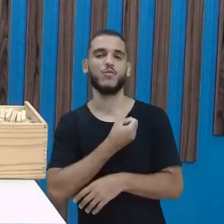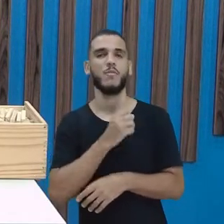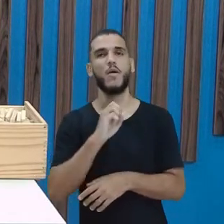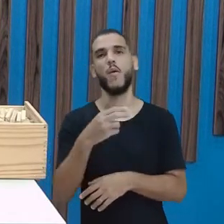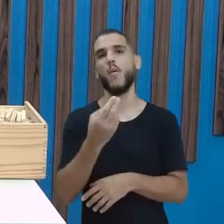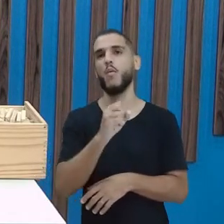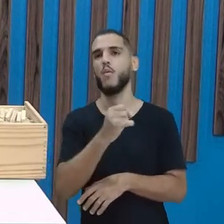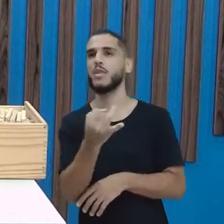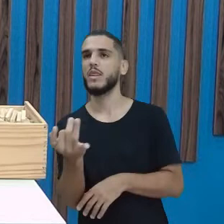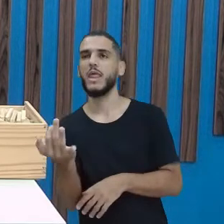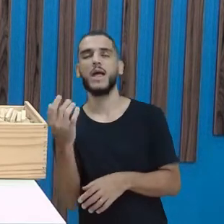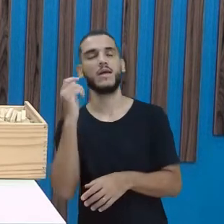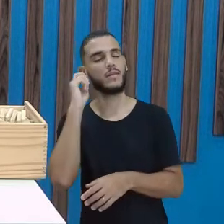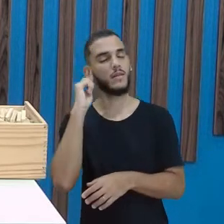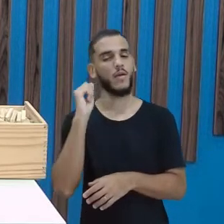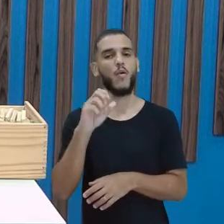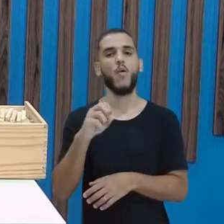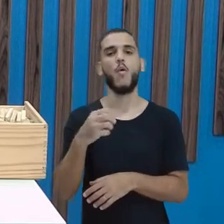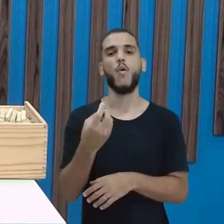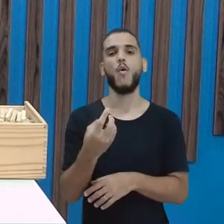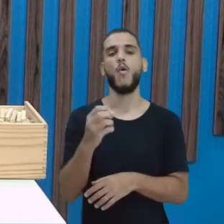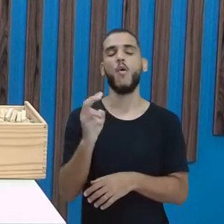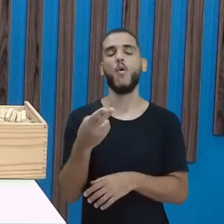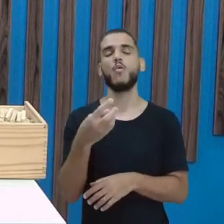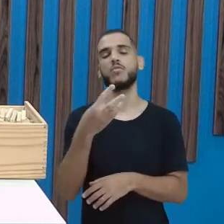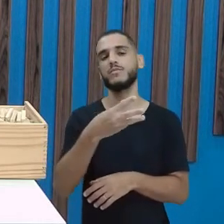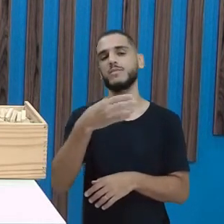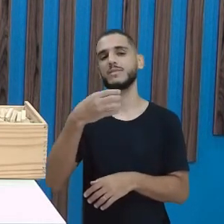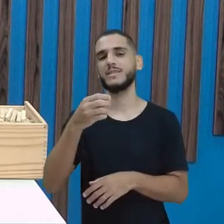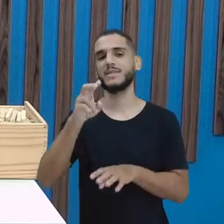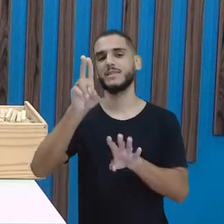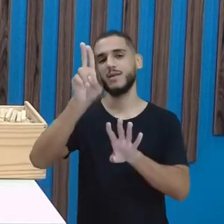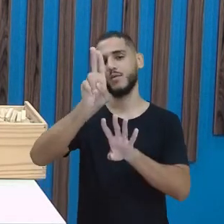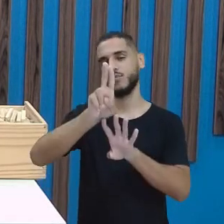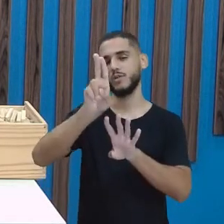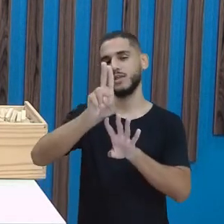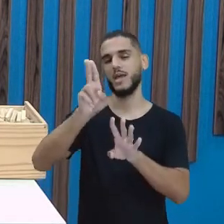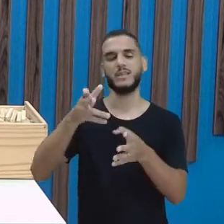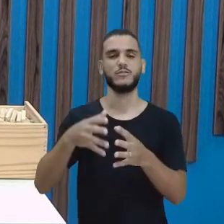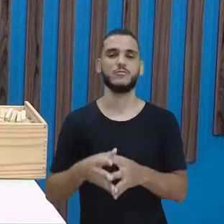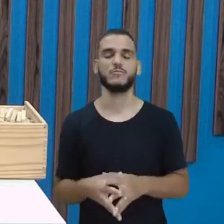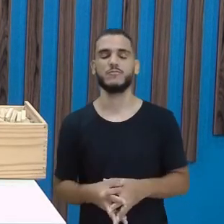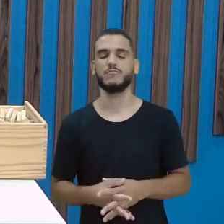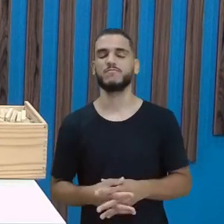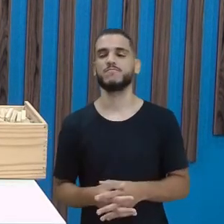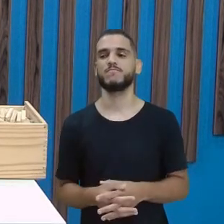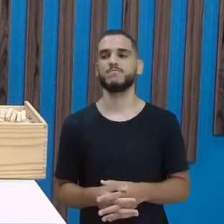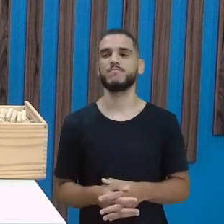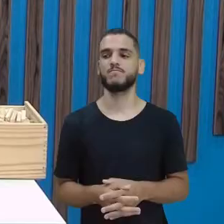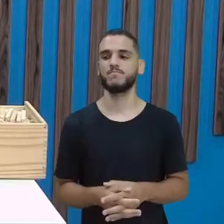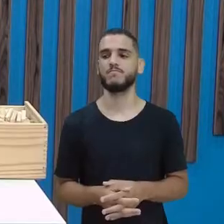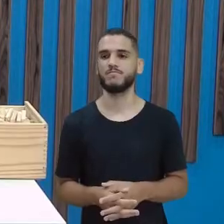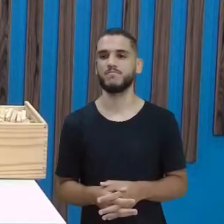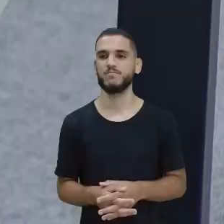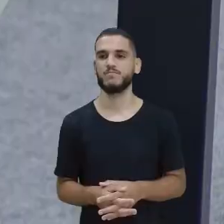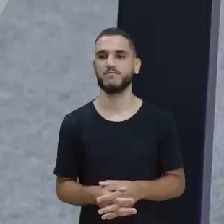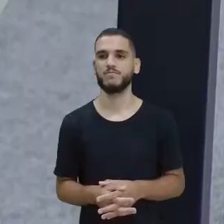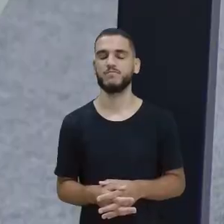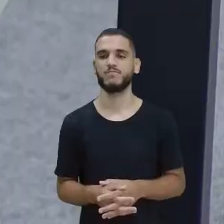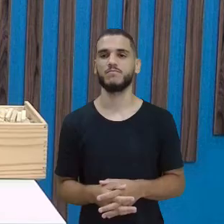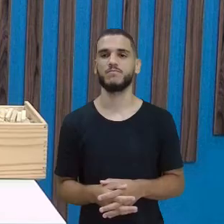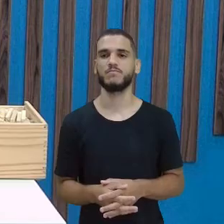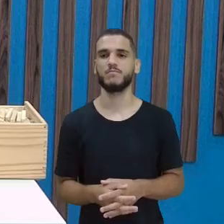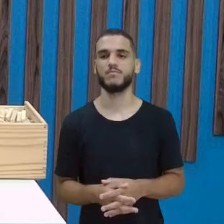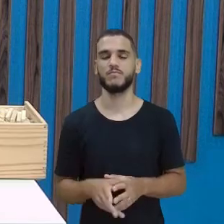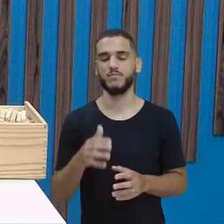de 30 unidades que eu posso trocar por dezenas, ou seja, 3 dezenas, tá certo? Olha aqui, vou colocar